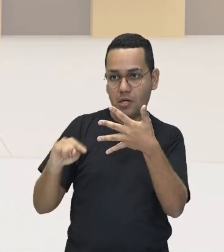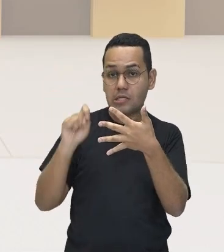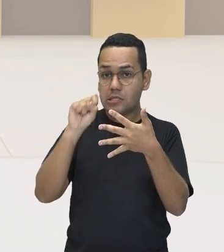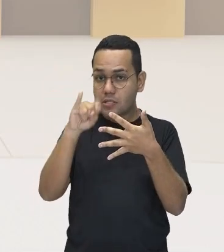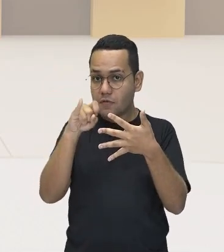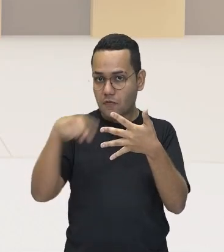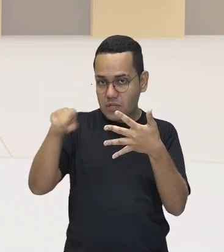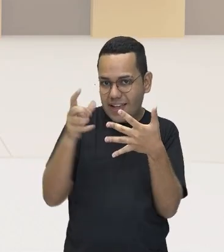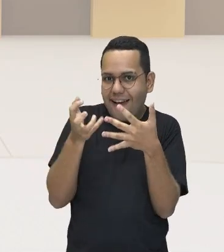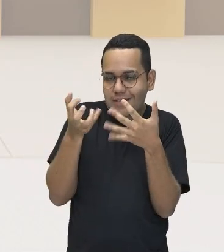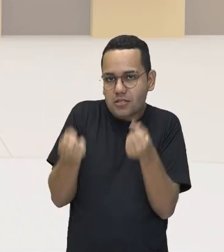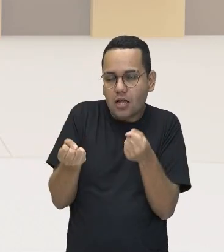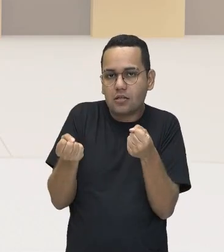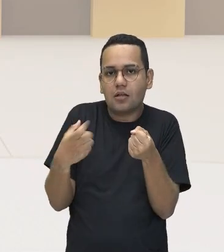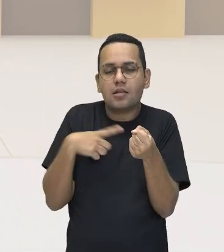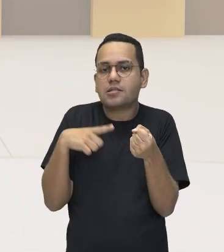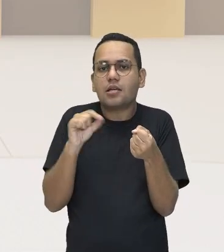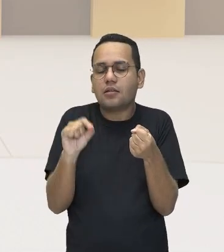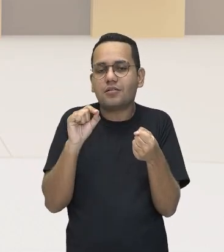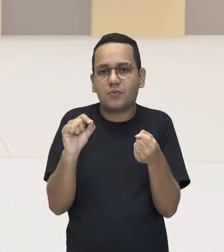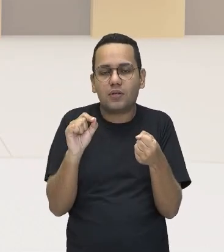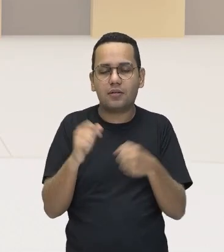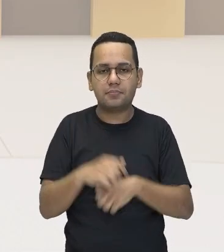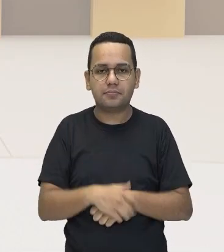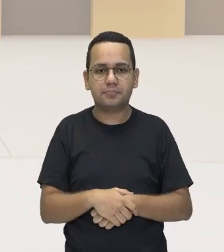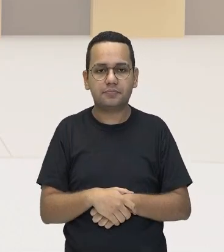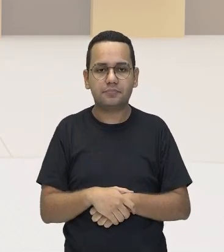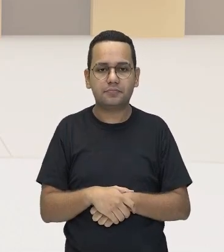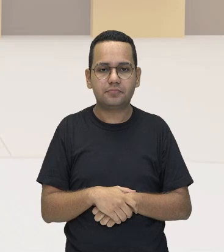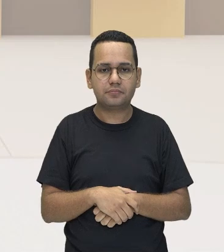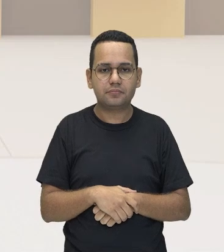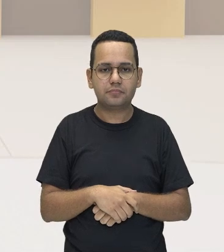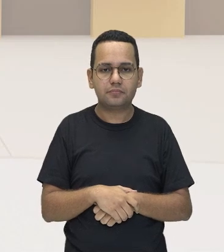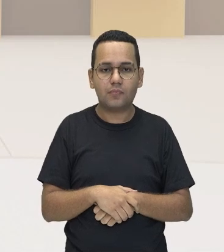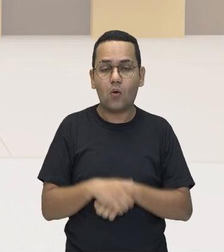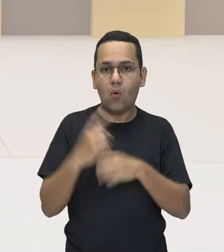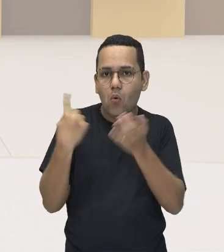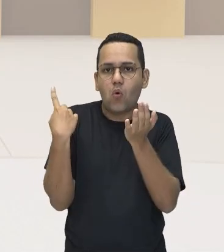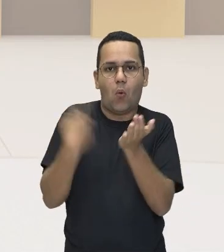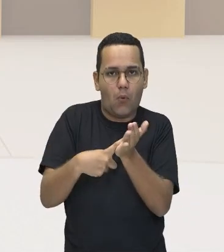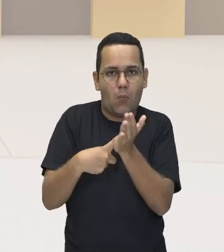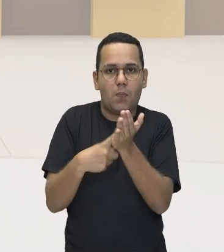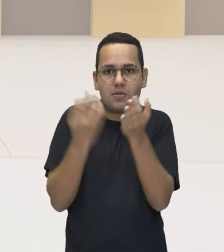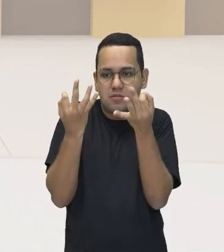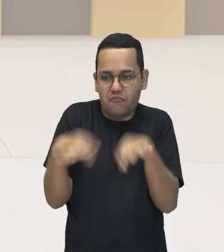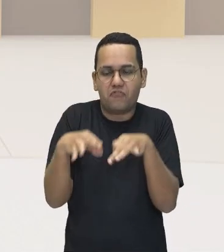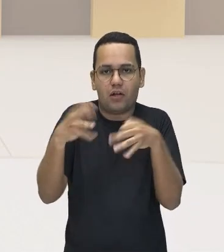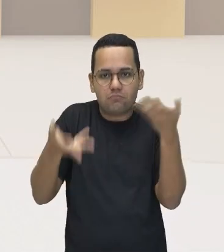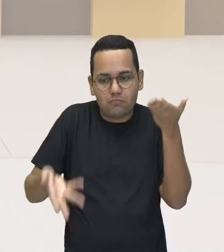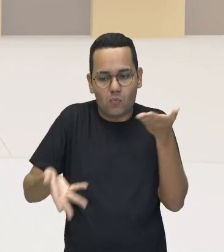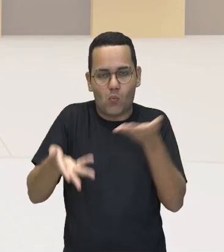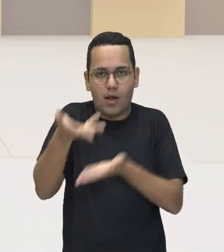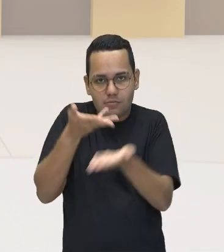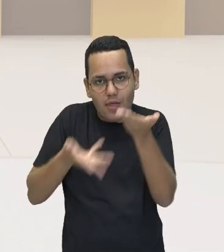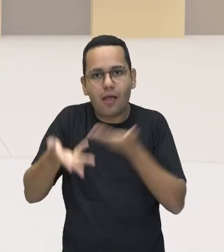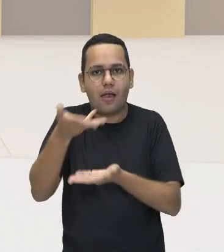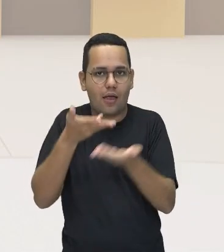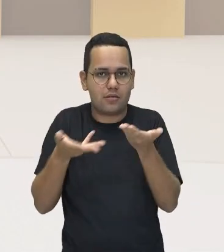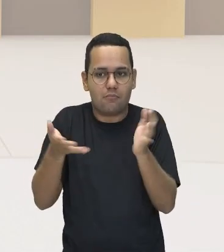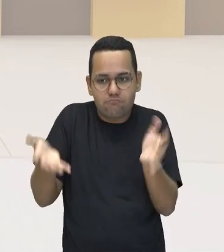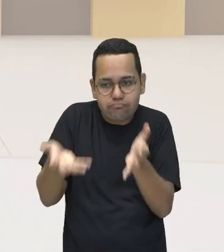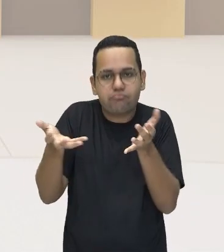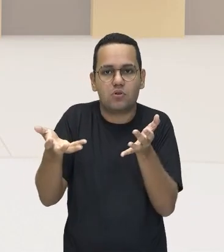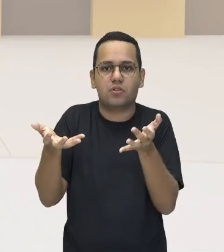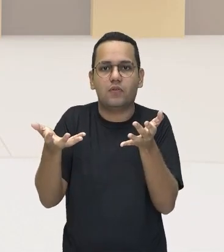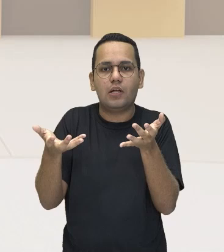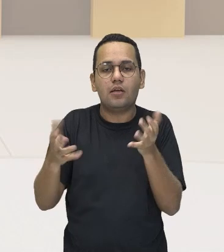demonstra um compromisso realmente com o engajamento, né, que é a palavra que nós começamos a nossa aula, né, e o respeito pelos stakeholders na